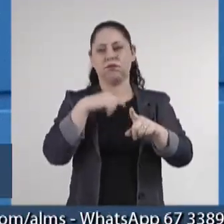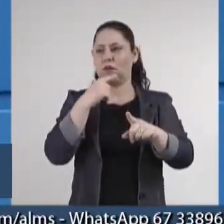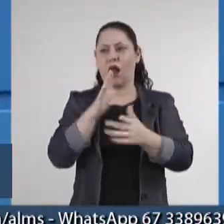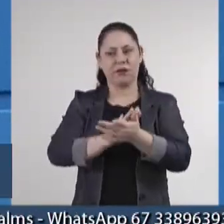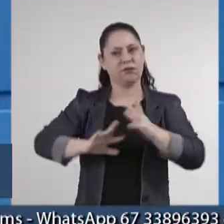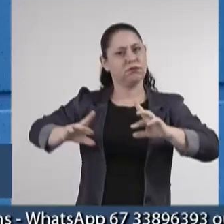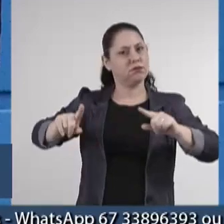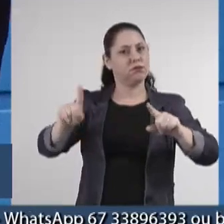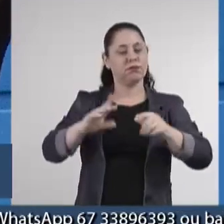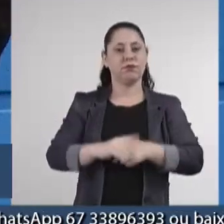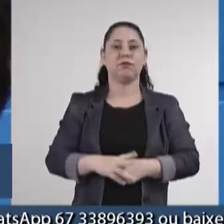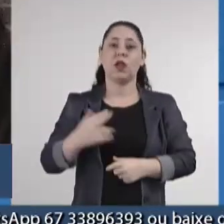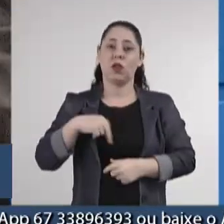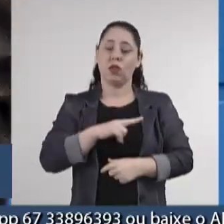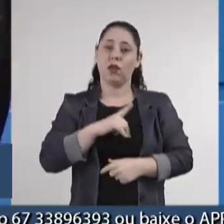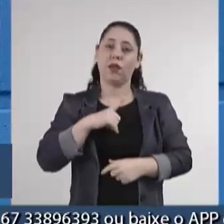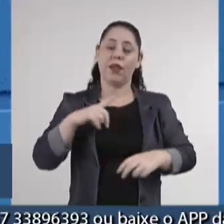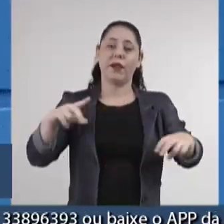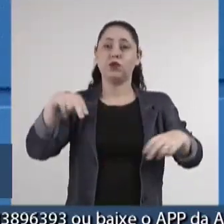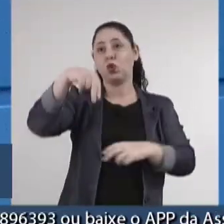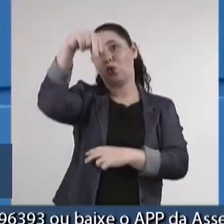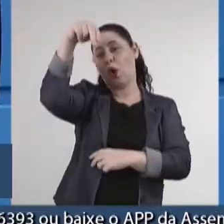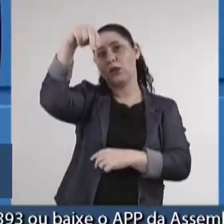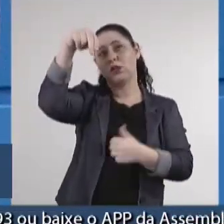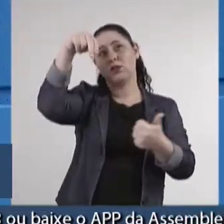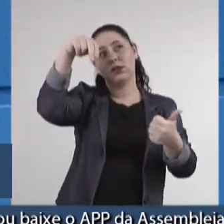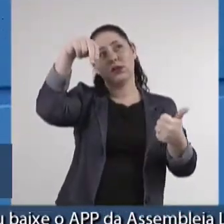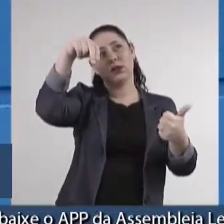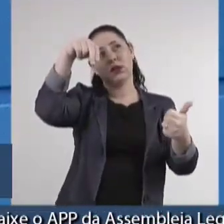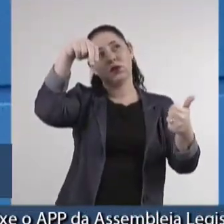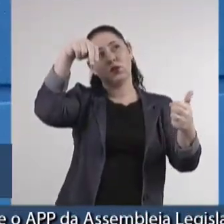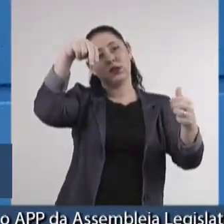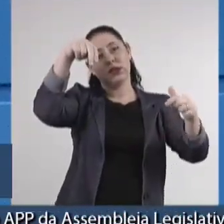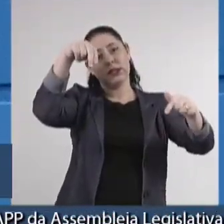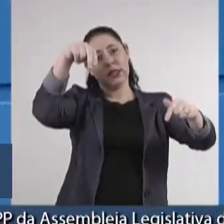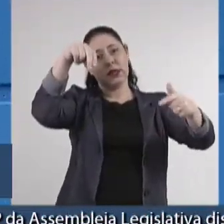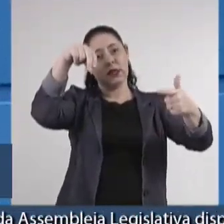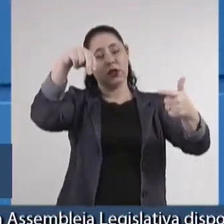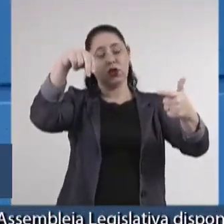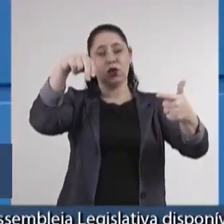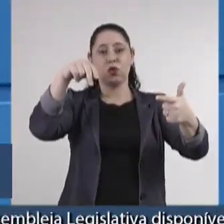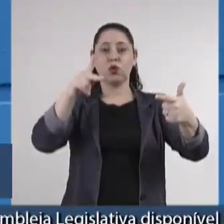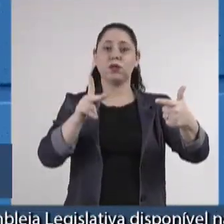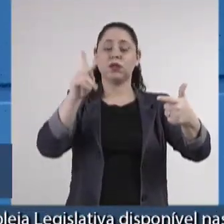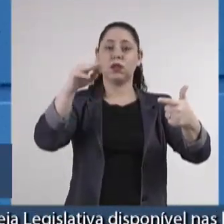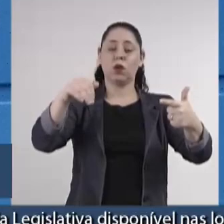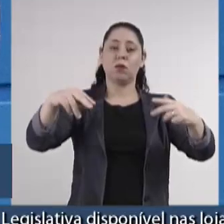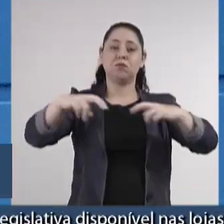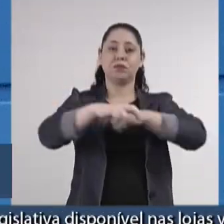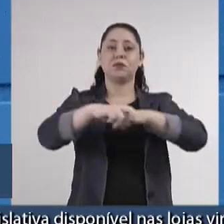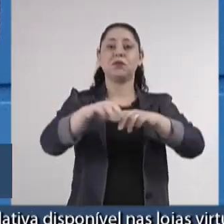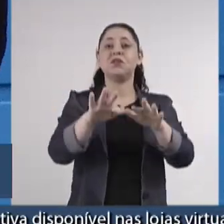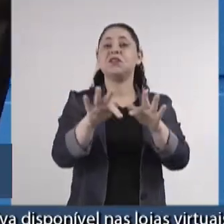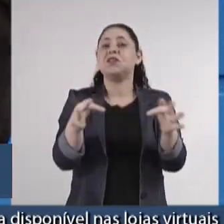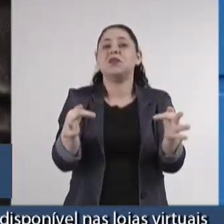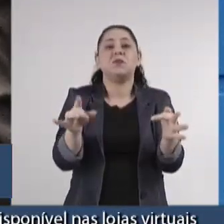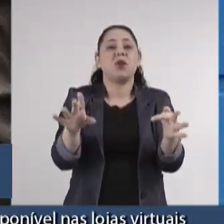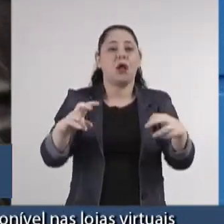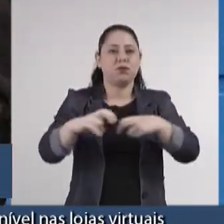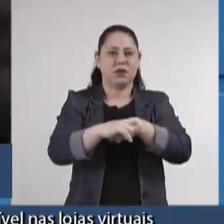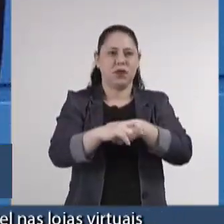ver. E nós ficaríamos aí nesse trecho norte com 172 quilômetros de rodovia pista simples. Quer dizer, um